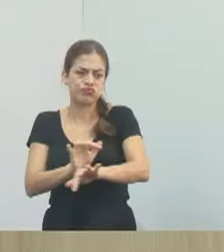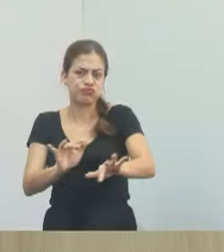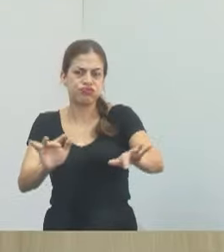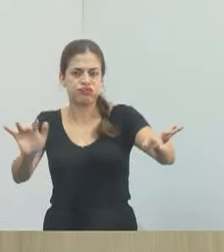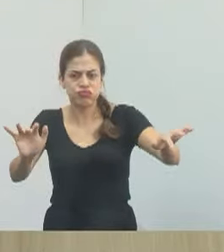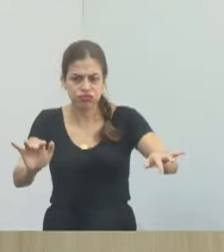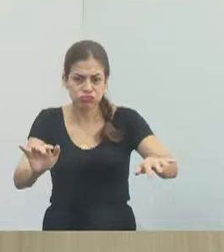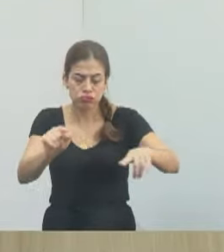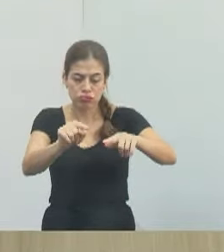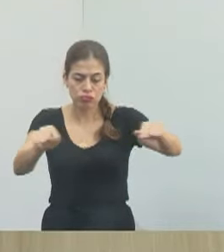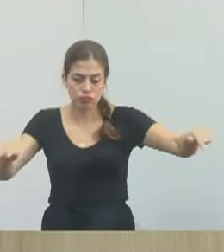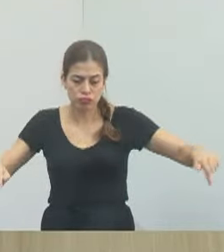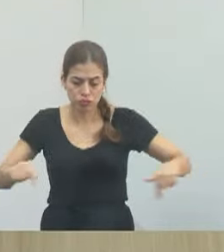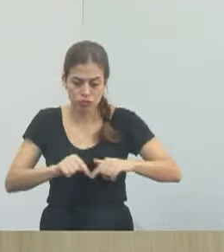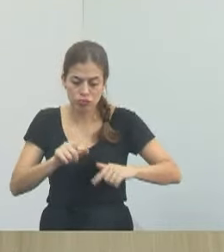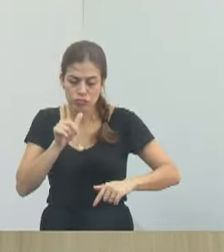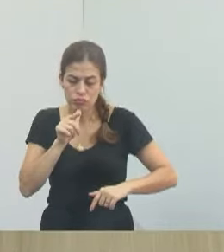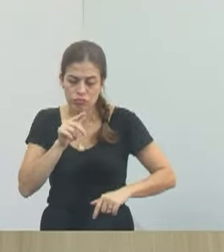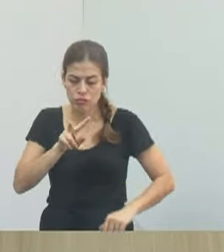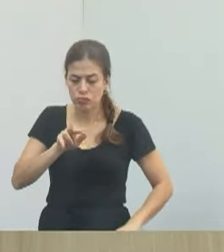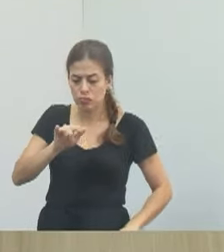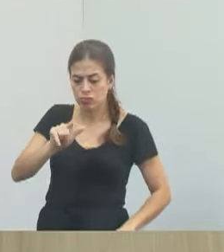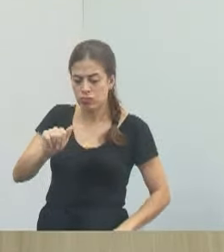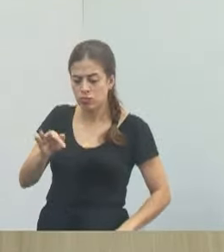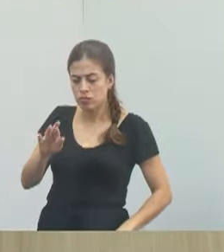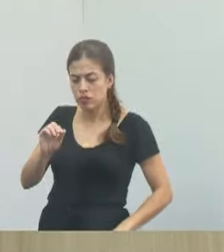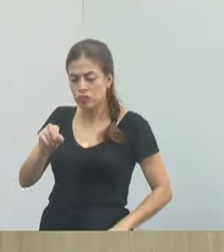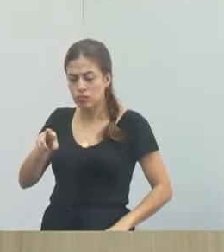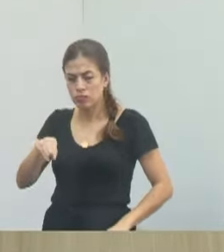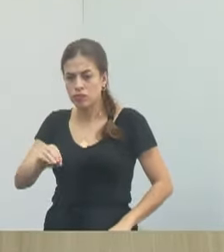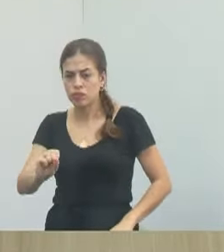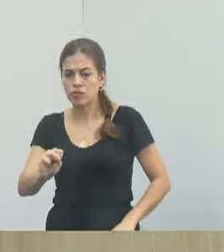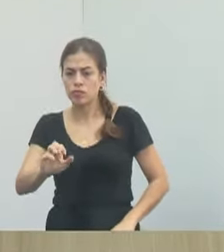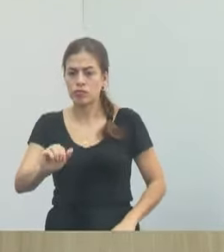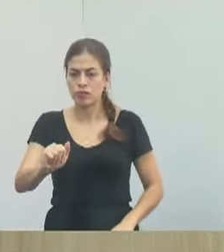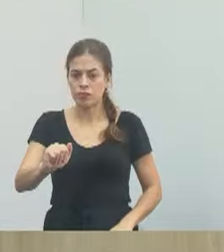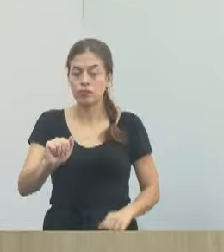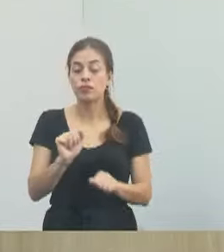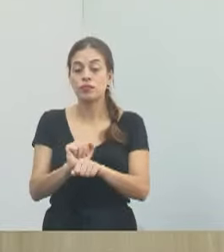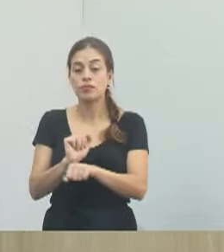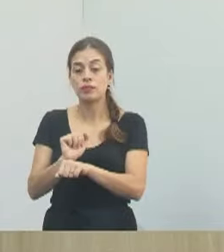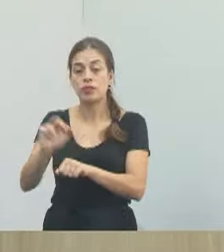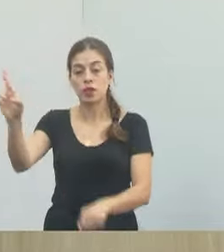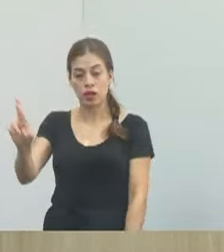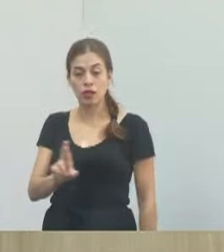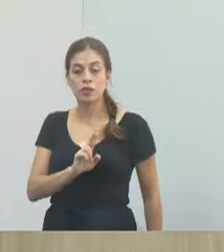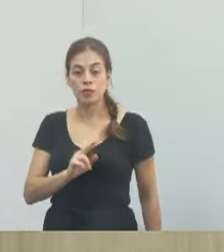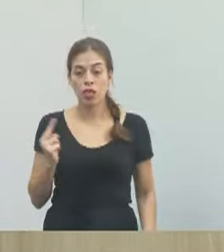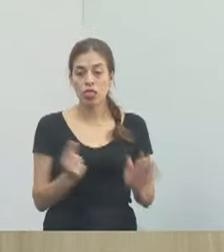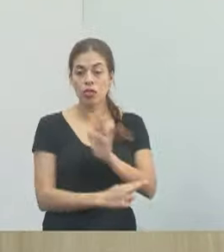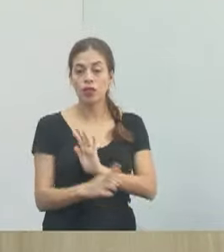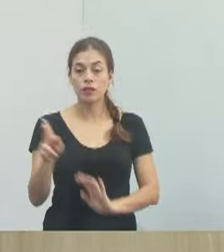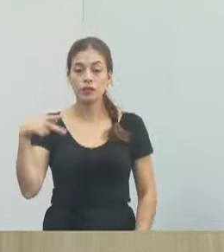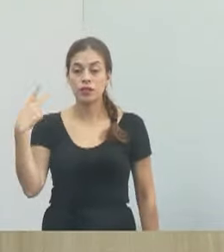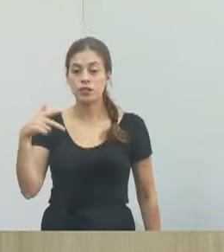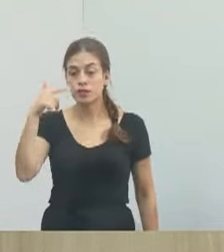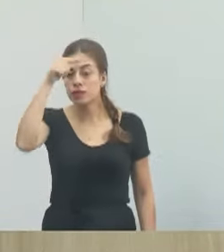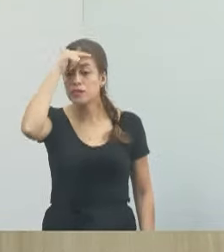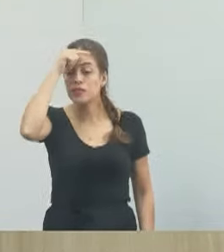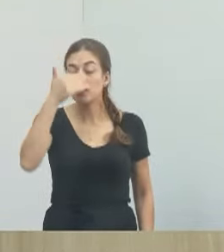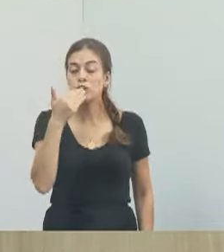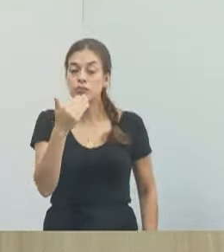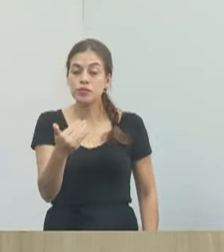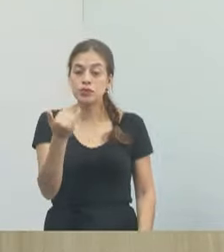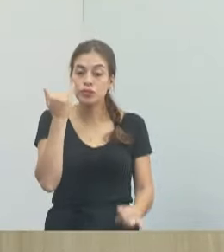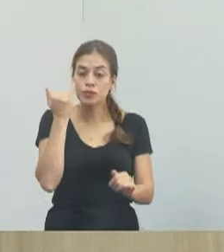piscinão da Vila Formosa ao guarda manifestação autoria Vereador Lu Flávio